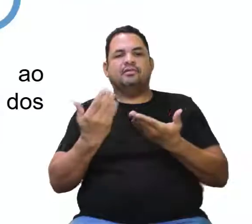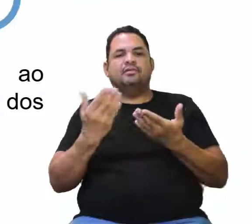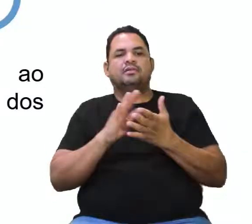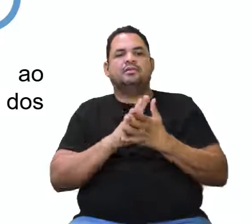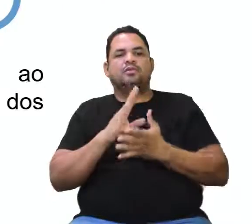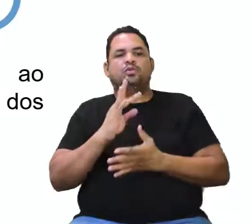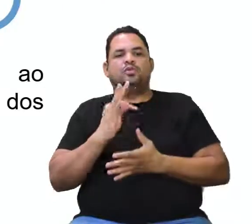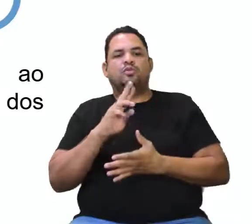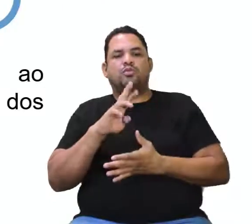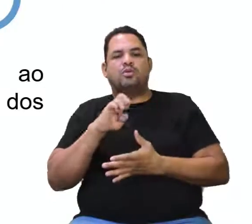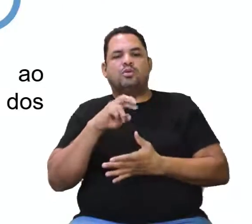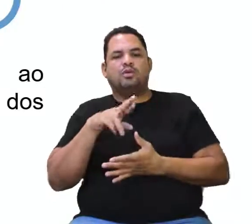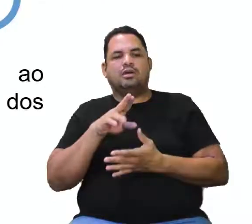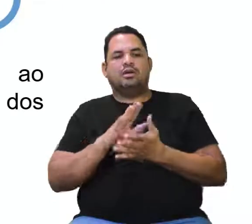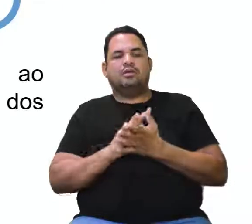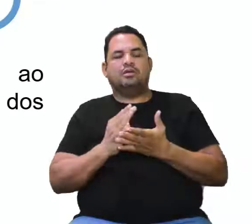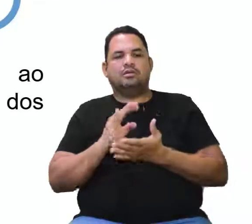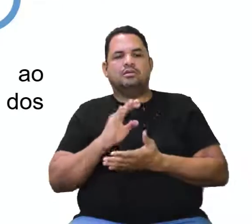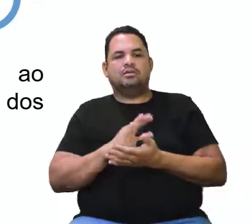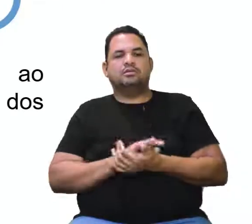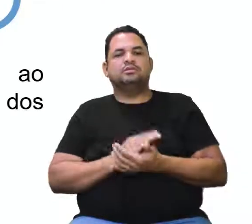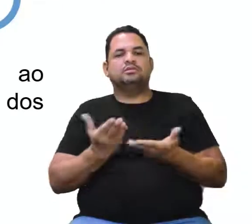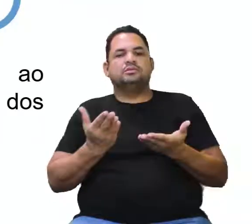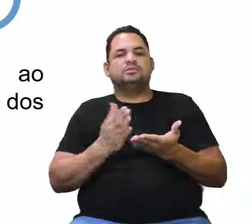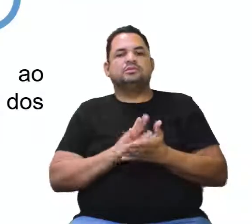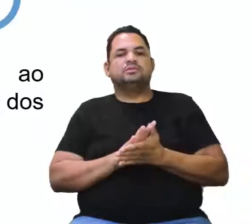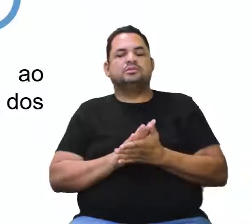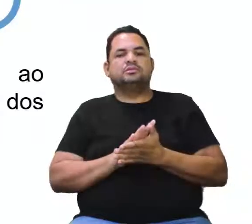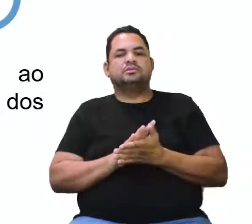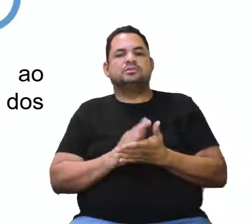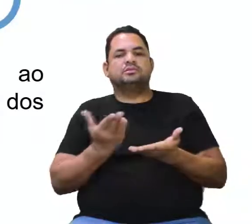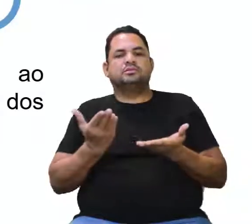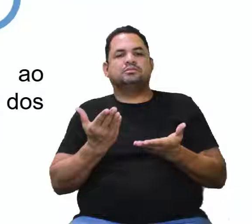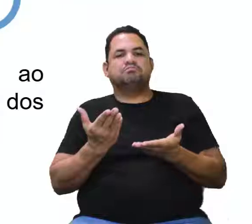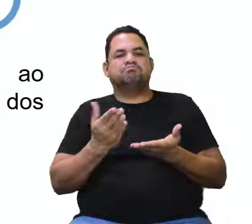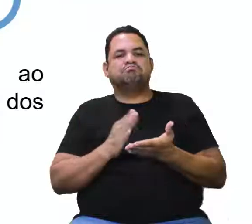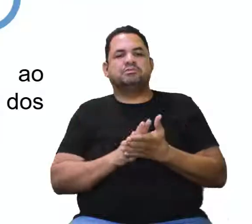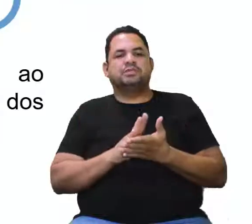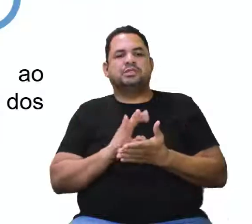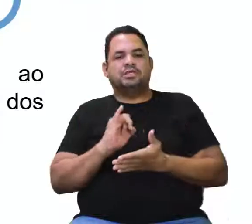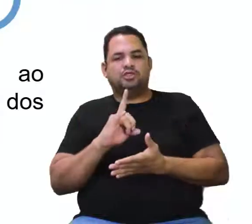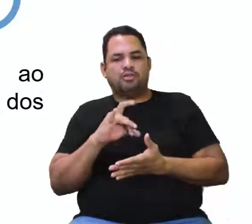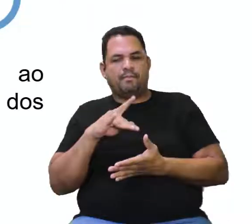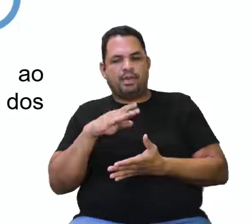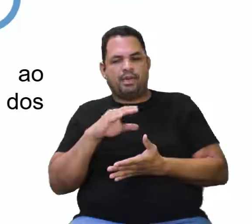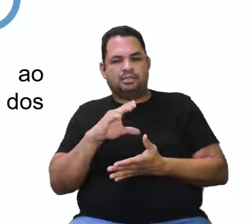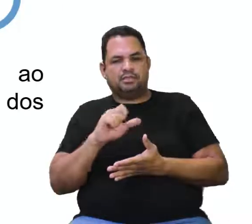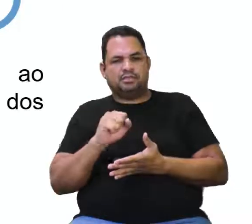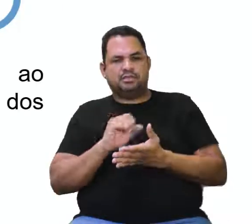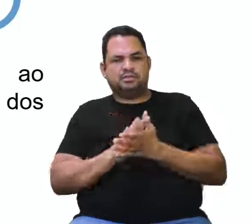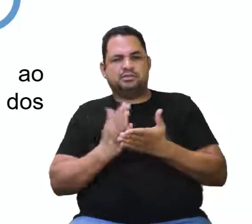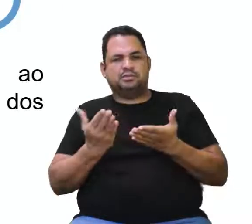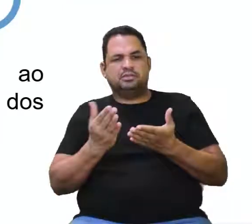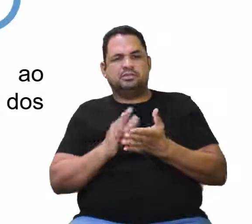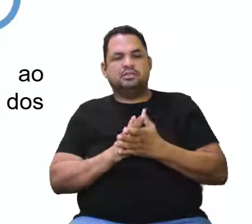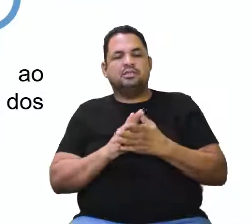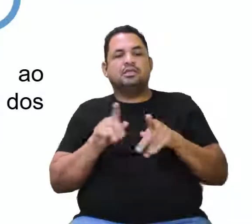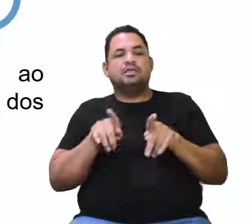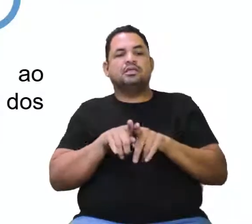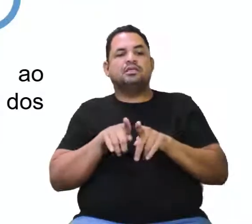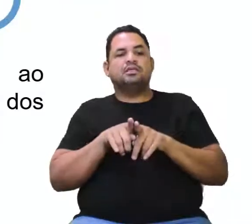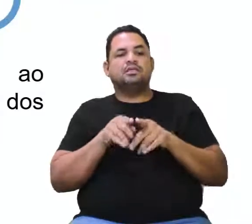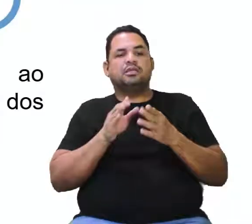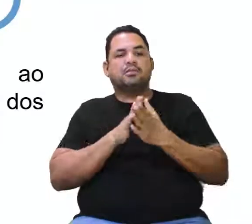ser tumoral, pode ser idiopática, né, uma escoliose mais para o adolescente, e também relacionada aí ao comprimento